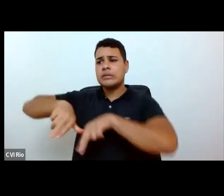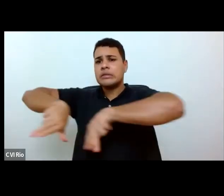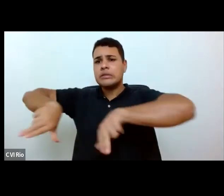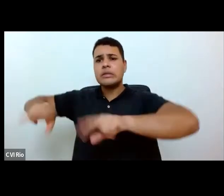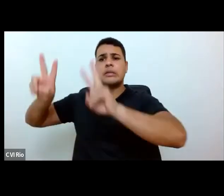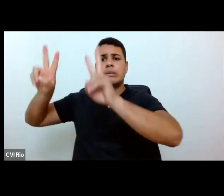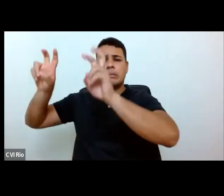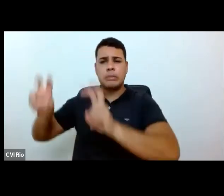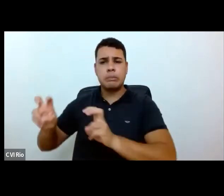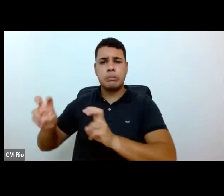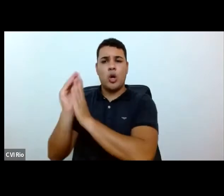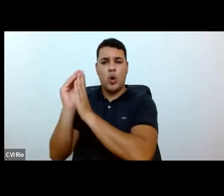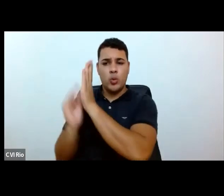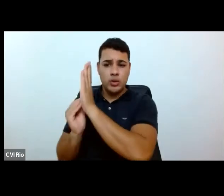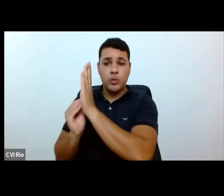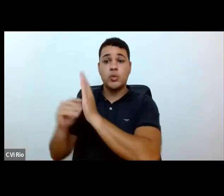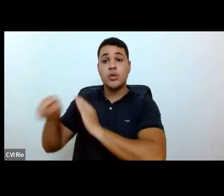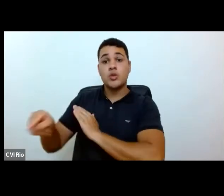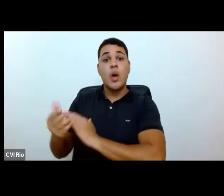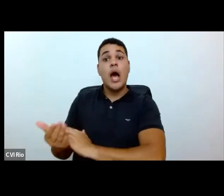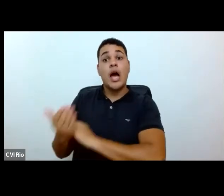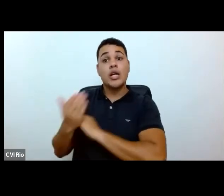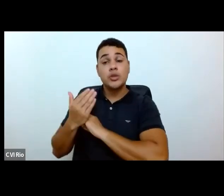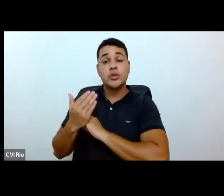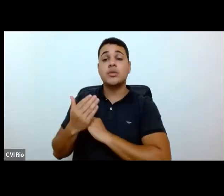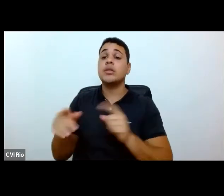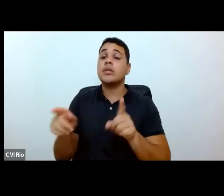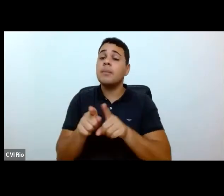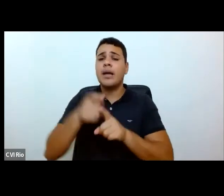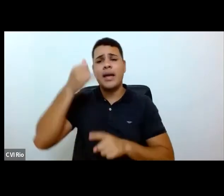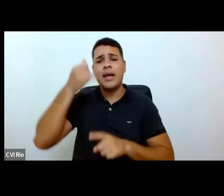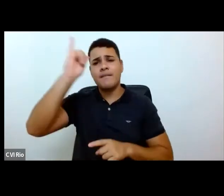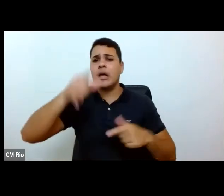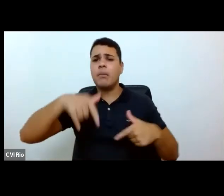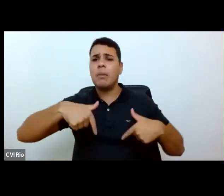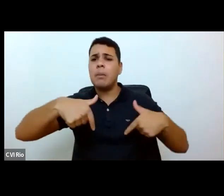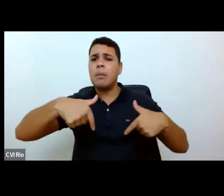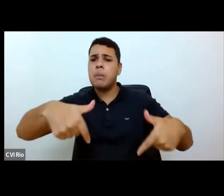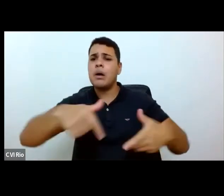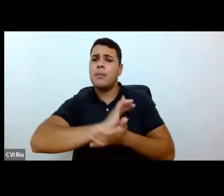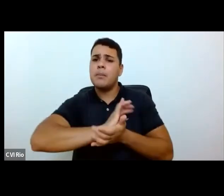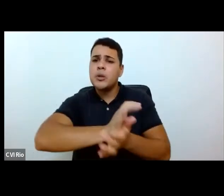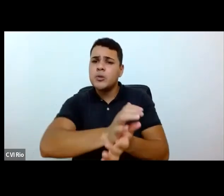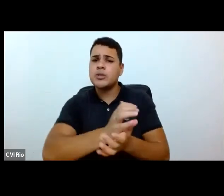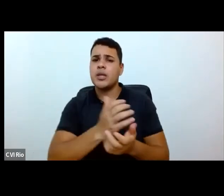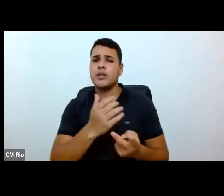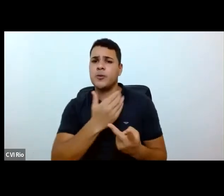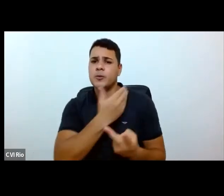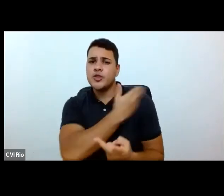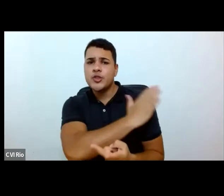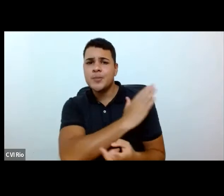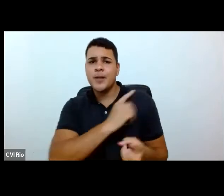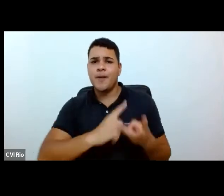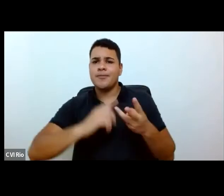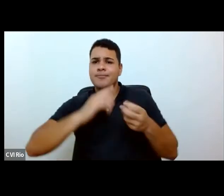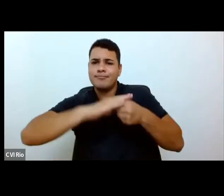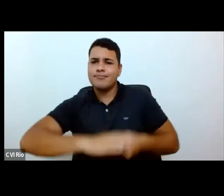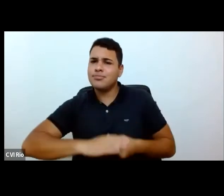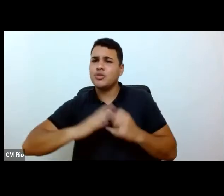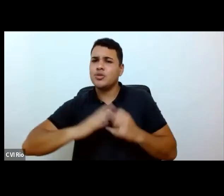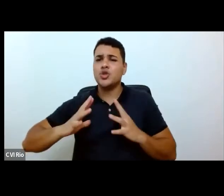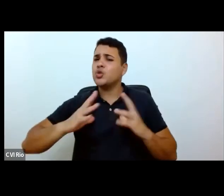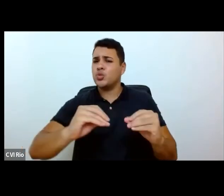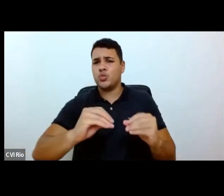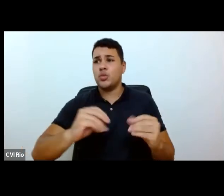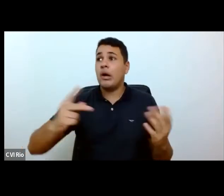realmente destruir, toda a discriminação e preconceito que possa ter nas nossas ações, na nossa vida, na nossa família,